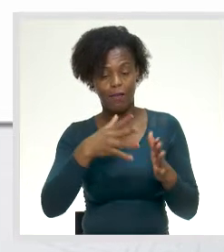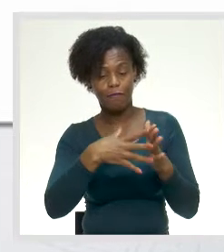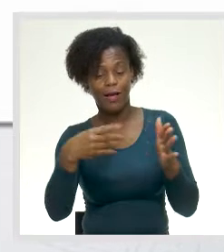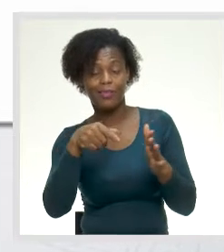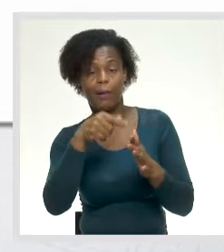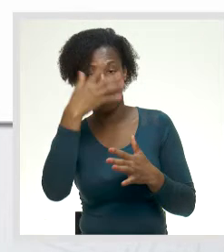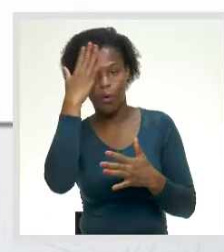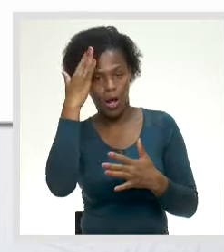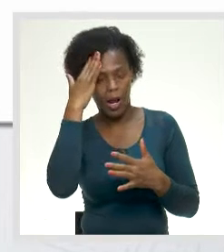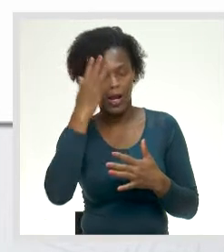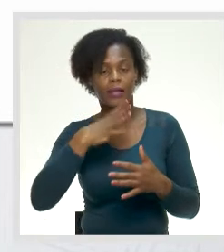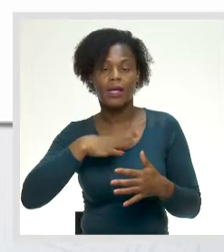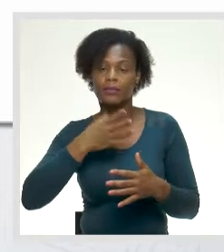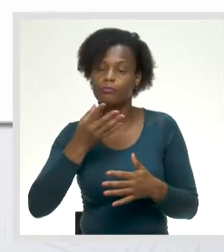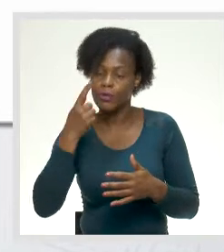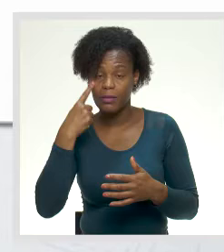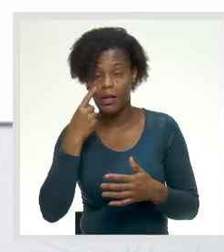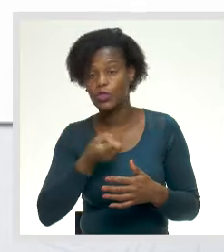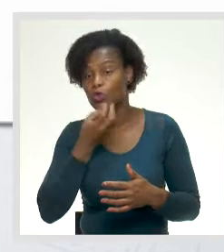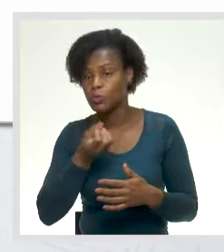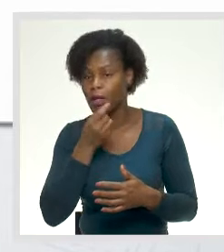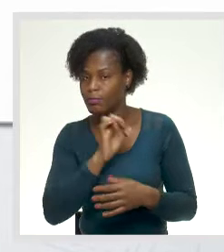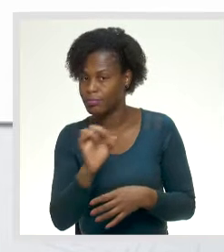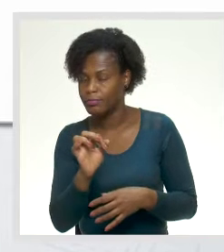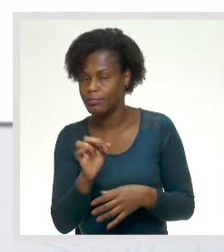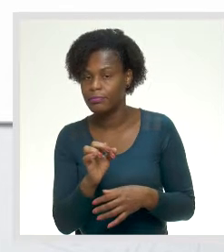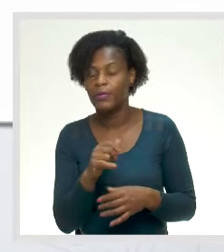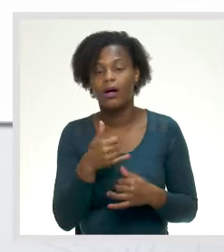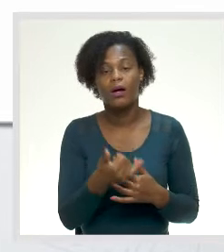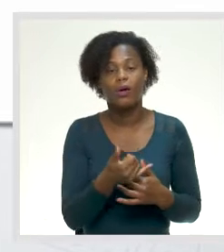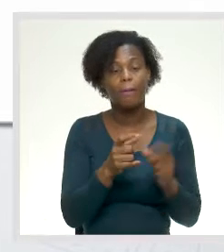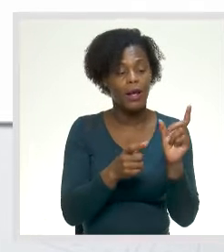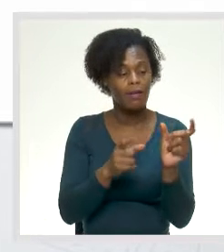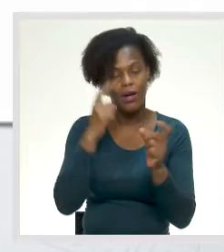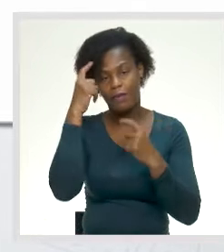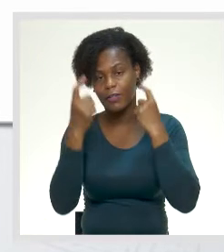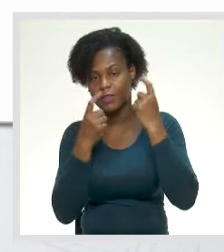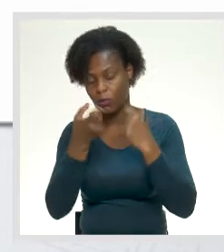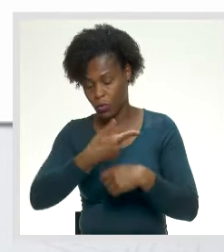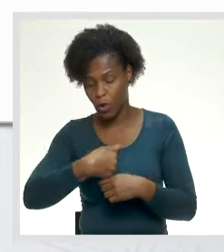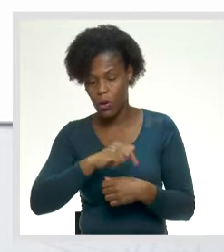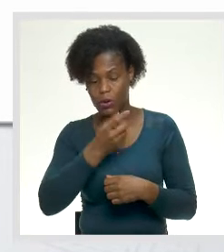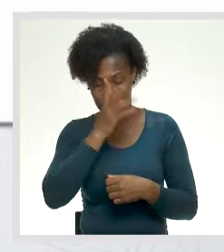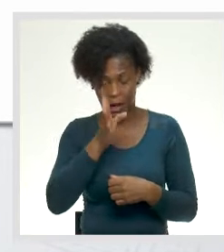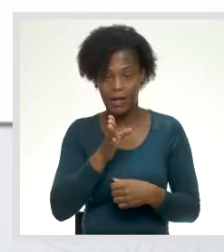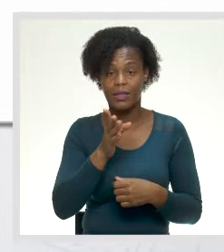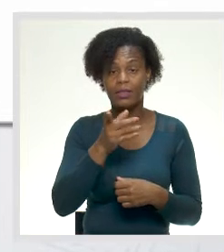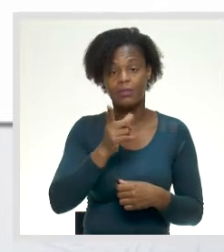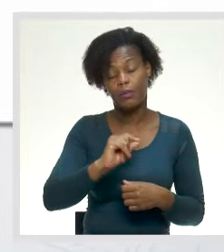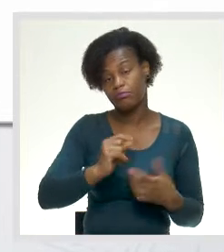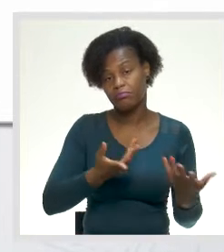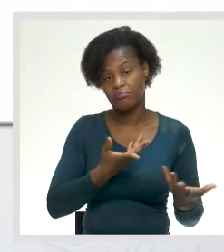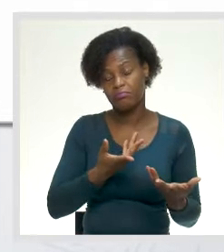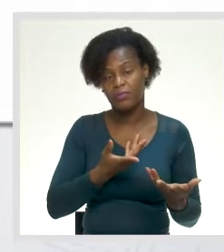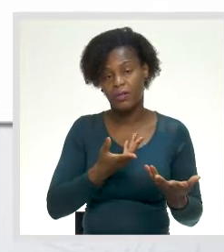e tenta justificá-la. Por outras palavras, é uma reflexão sobre os nossos atos e